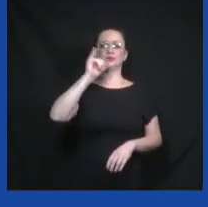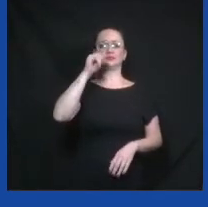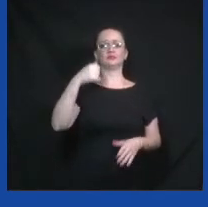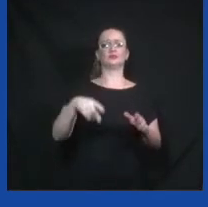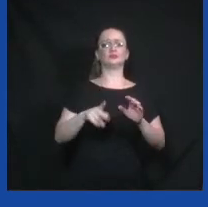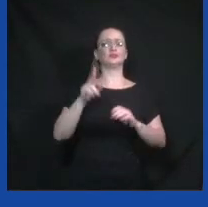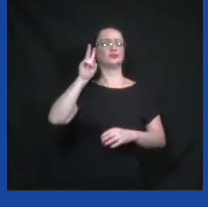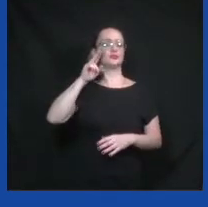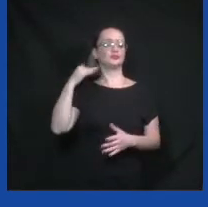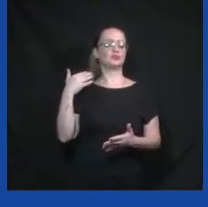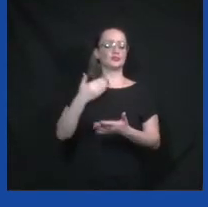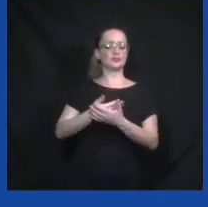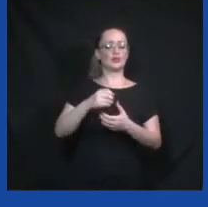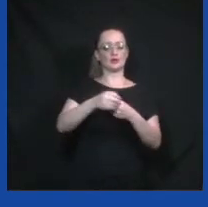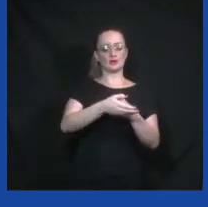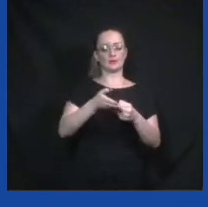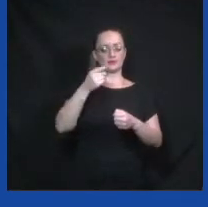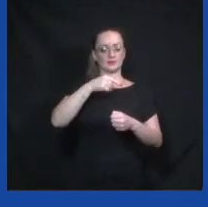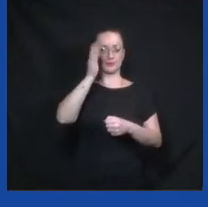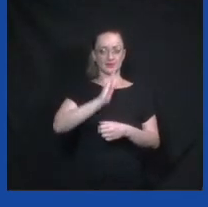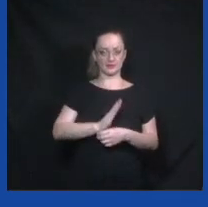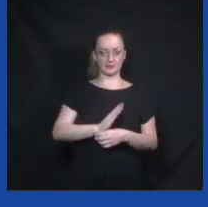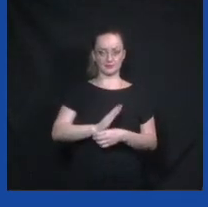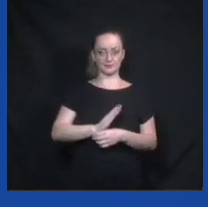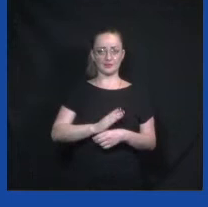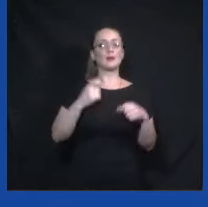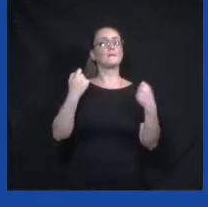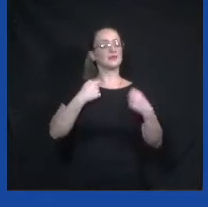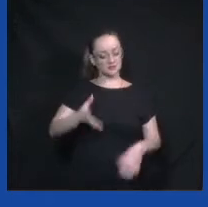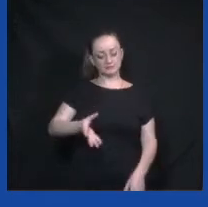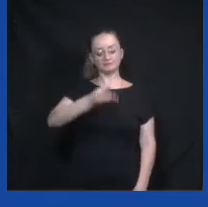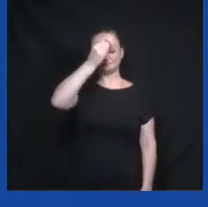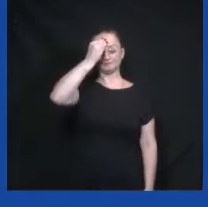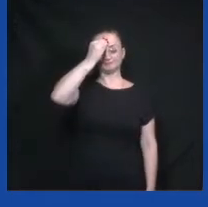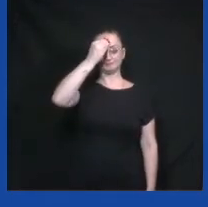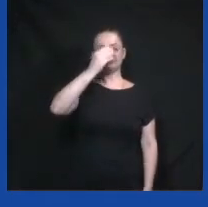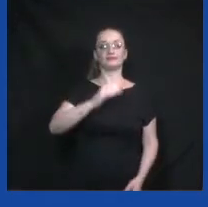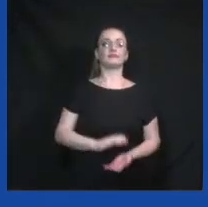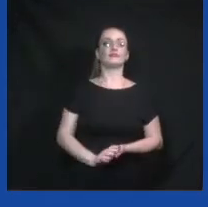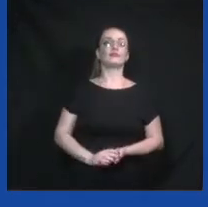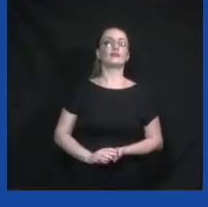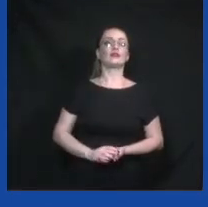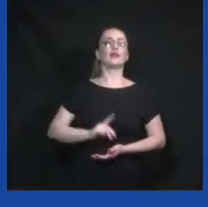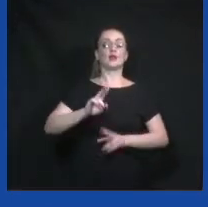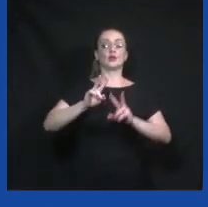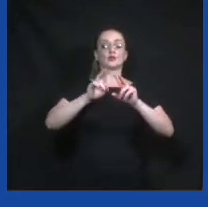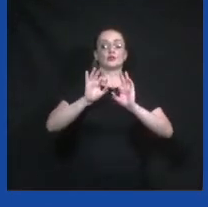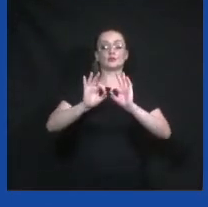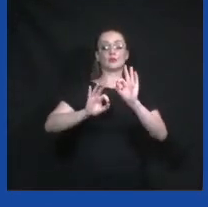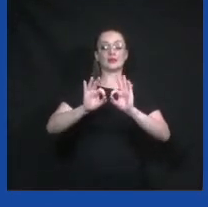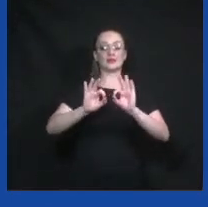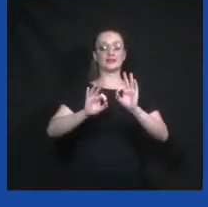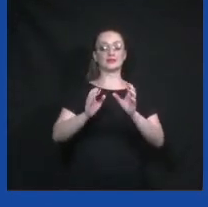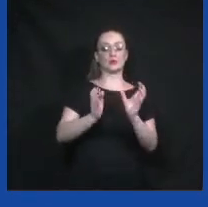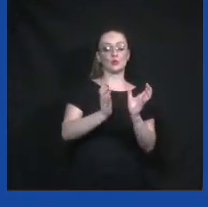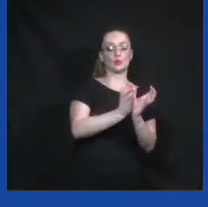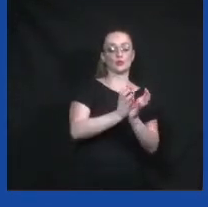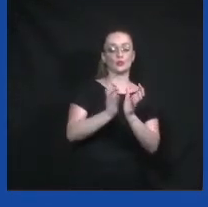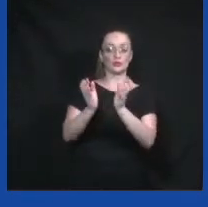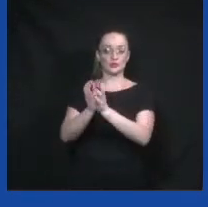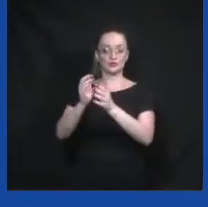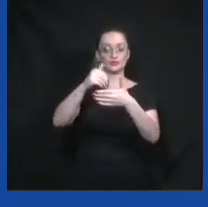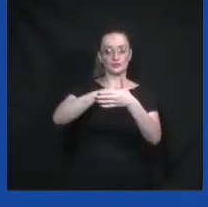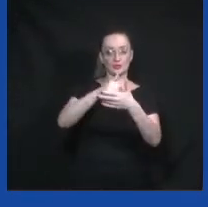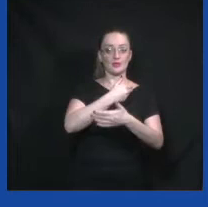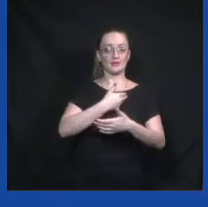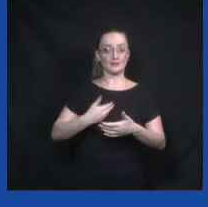história da democracia no Brasil. Nunca deixemos de ter isso em mente. Vai da reorganização dos partidos à retomada das eleições para governador,